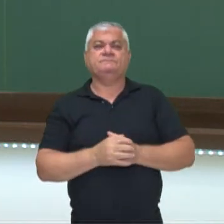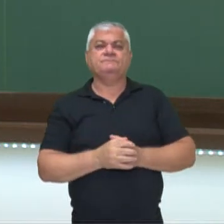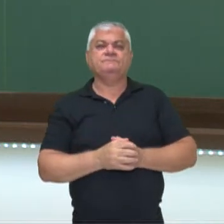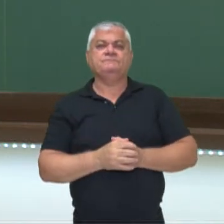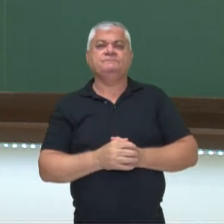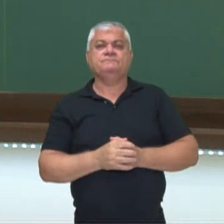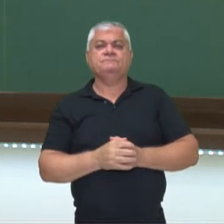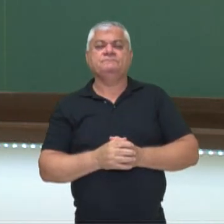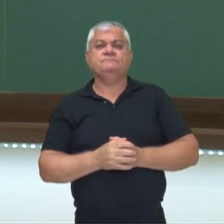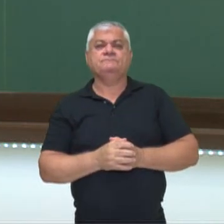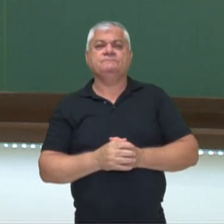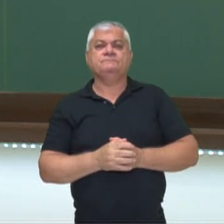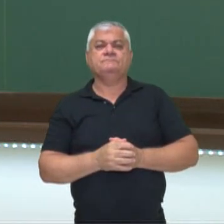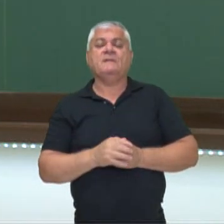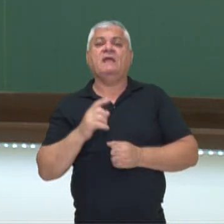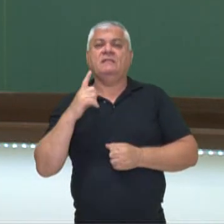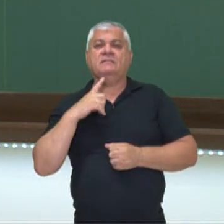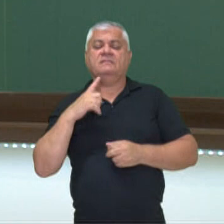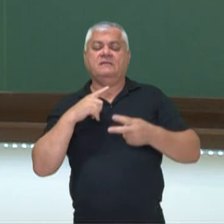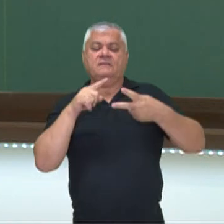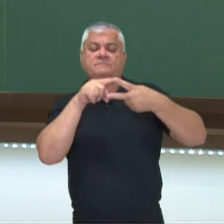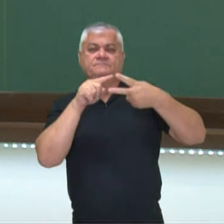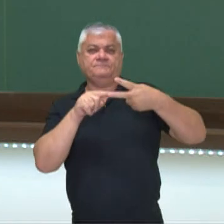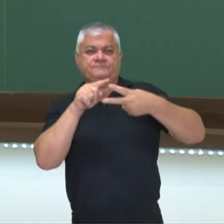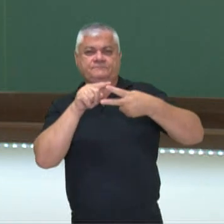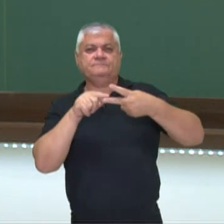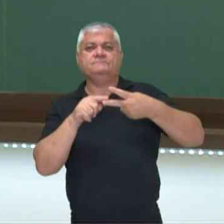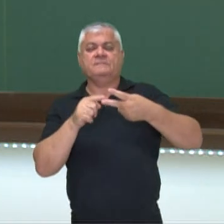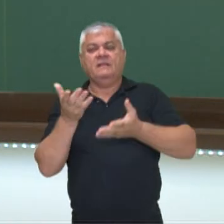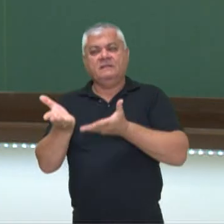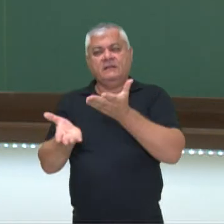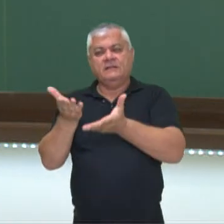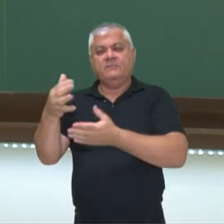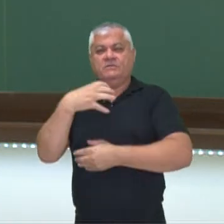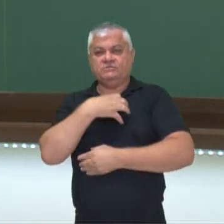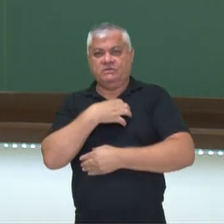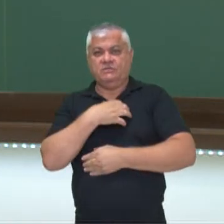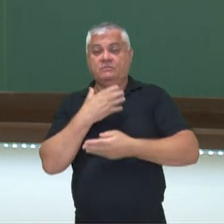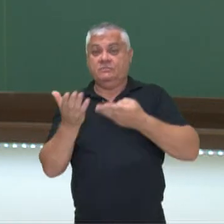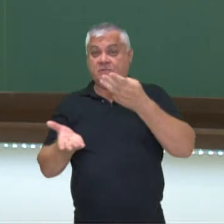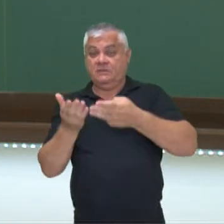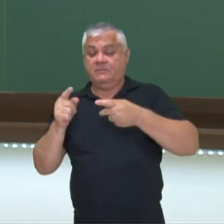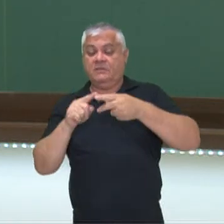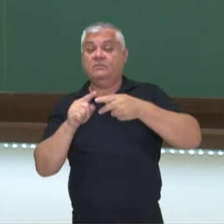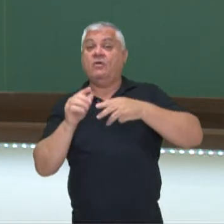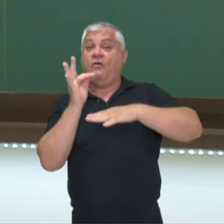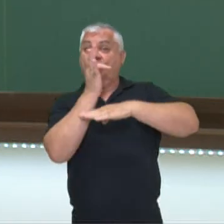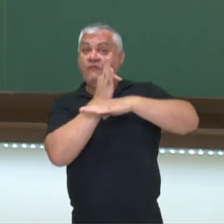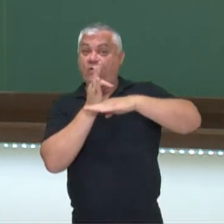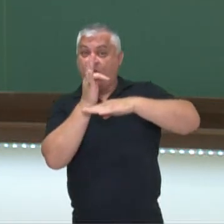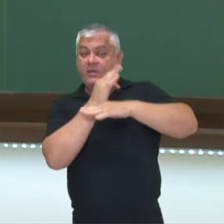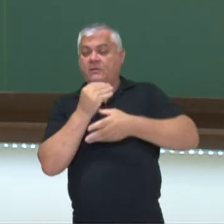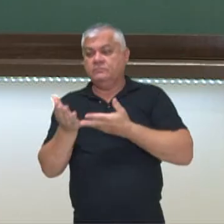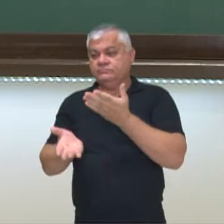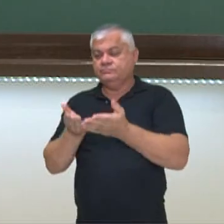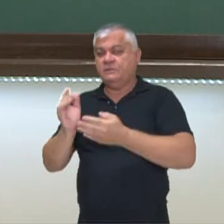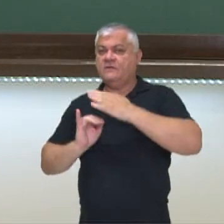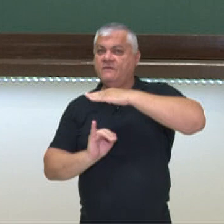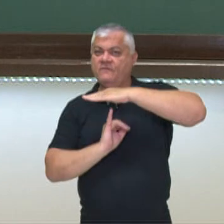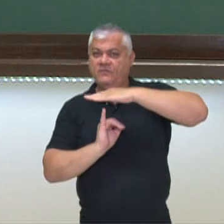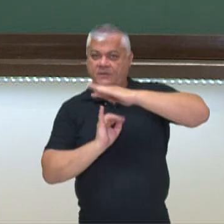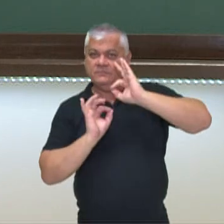bem, existem duas formas de tratamento, tratamento formal e o tratamento informal. E a pergunta